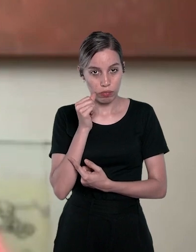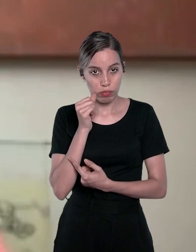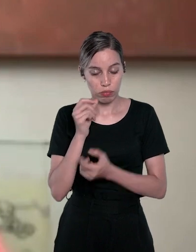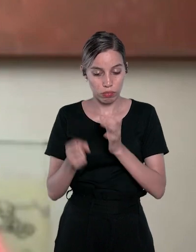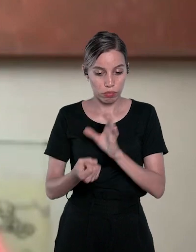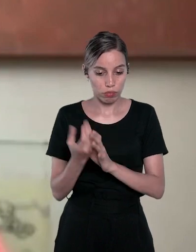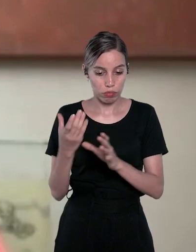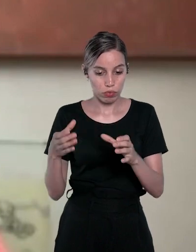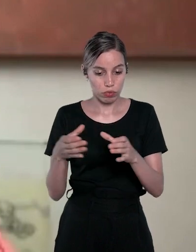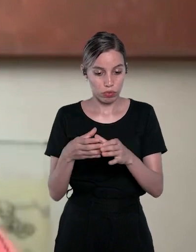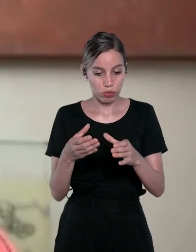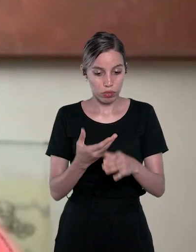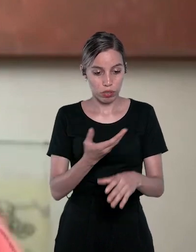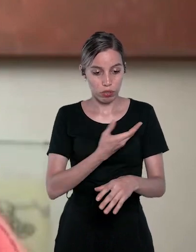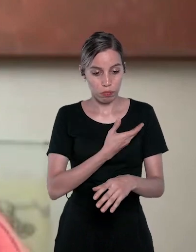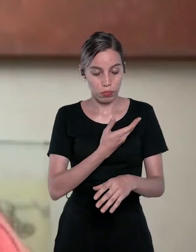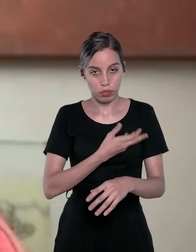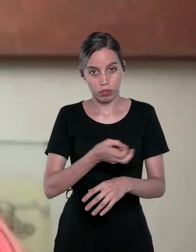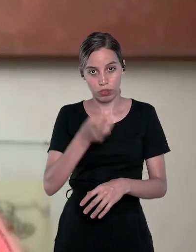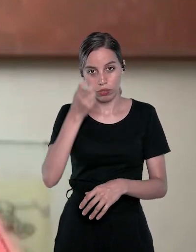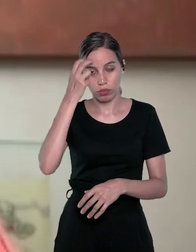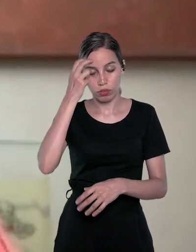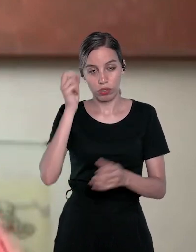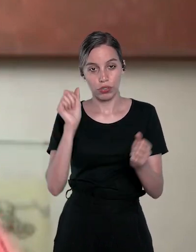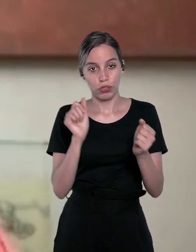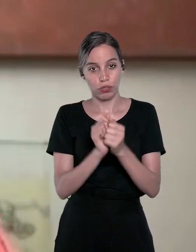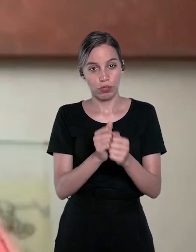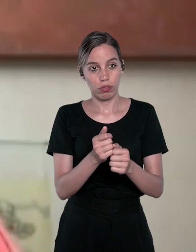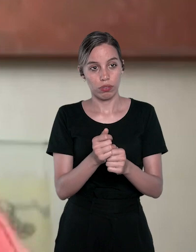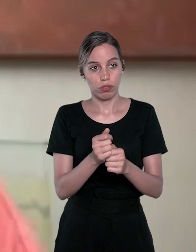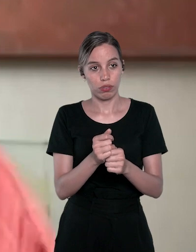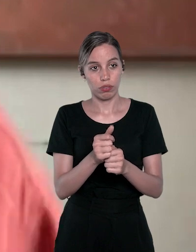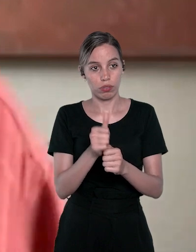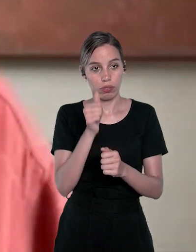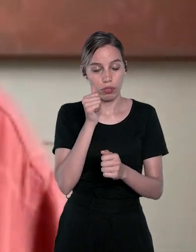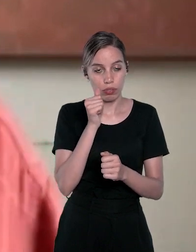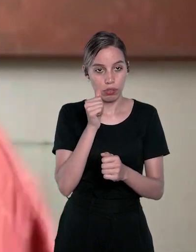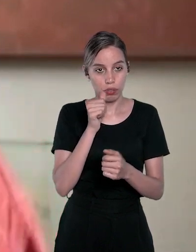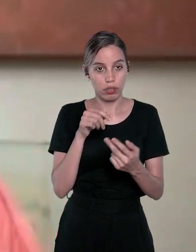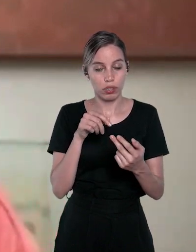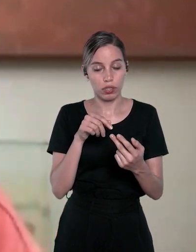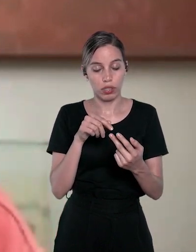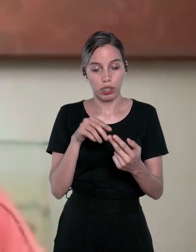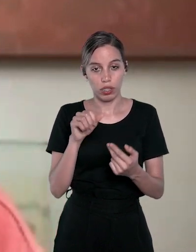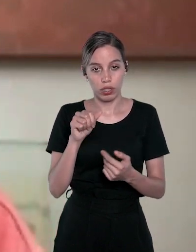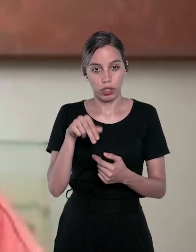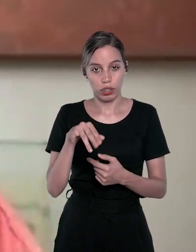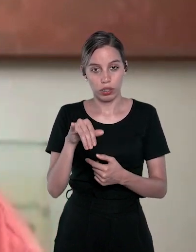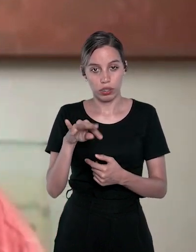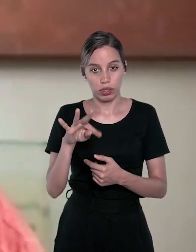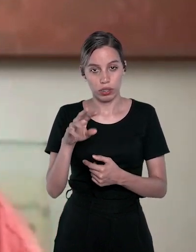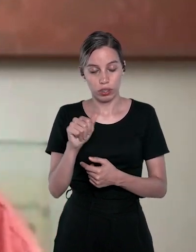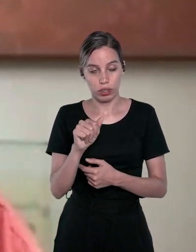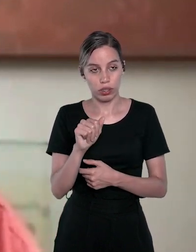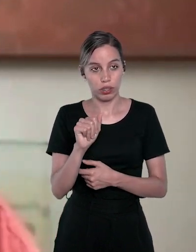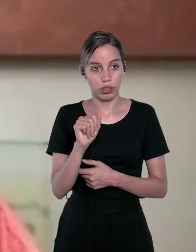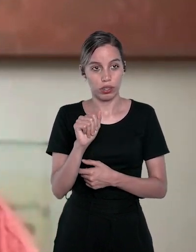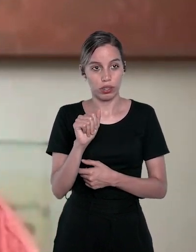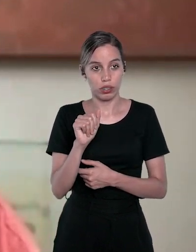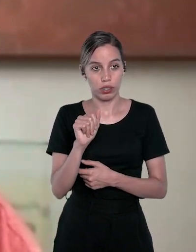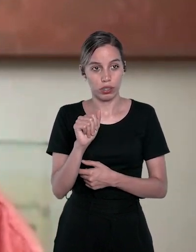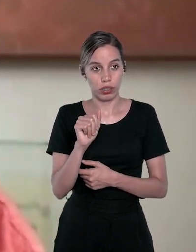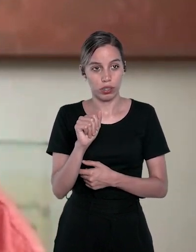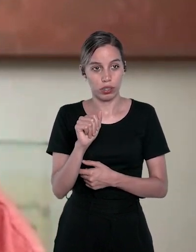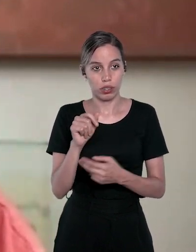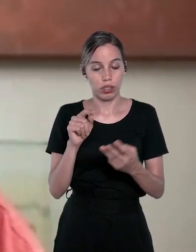das criadoras do grupo das Amigas da Cultura, né? Ao lado da dona Anita